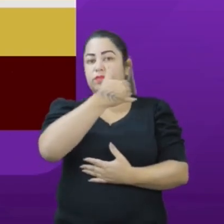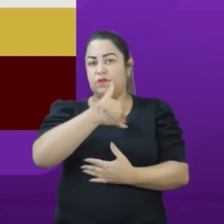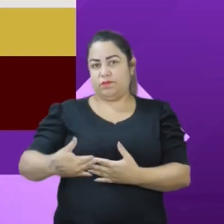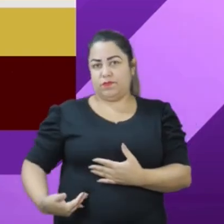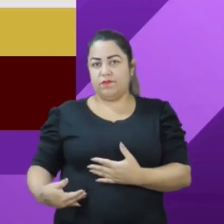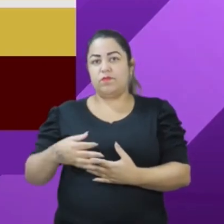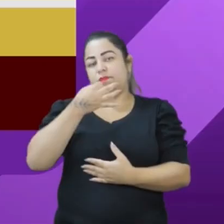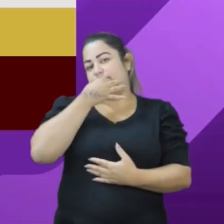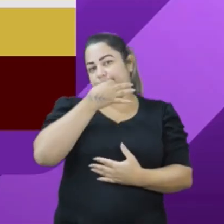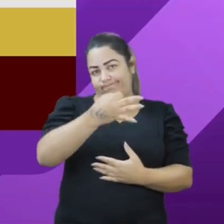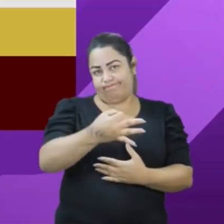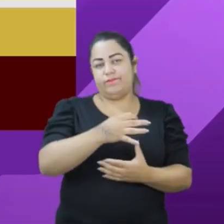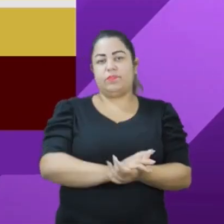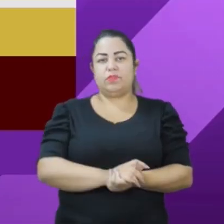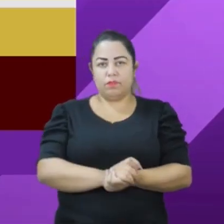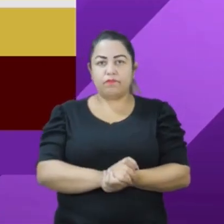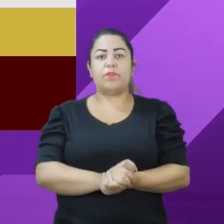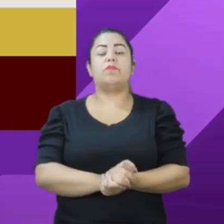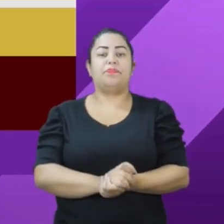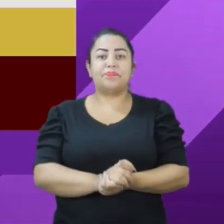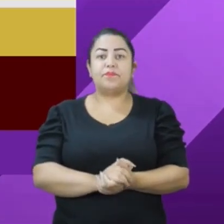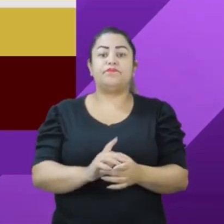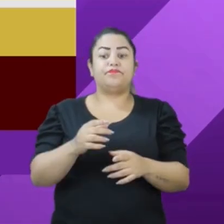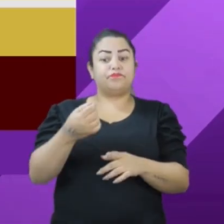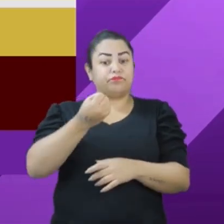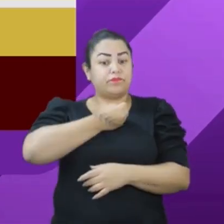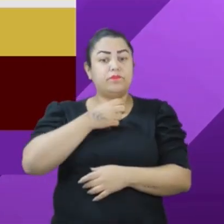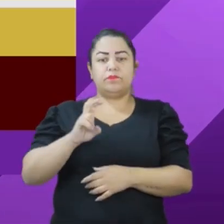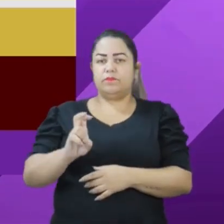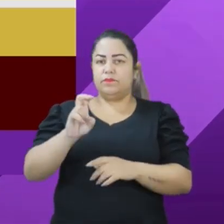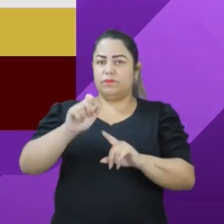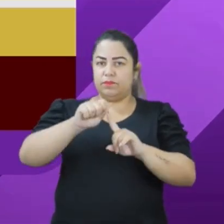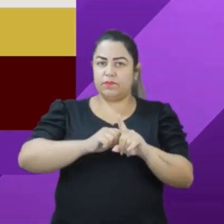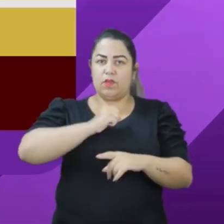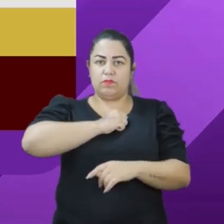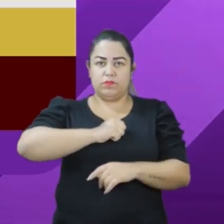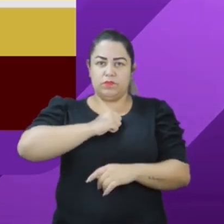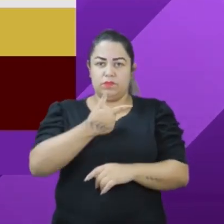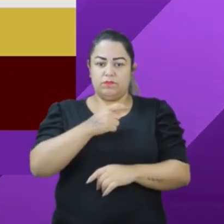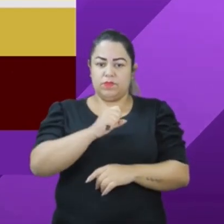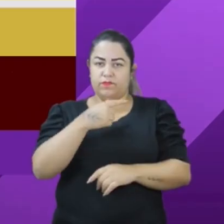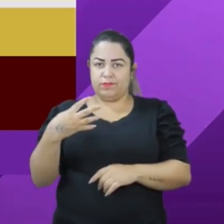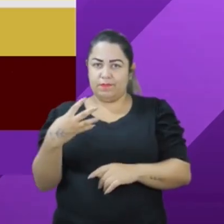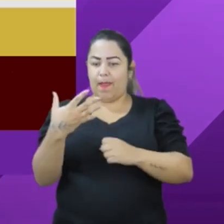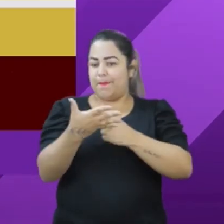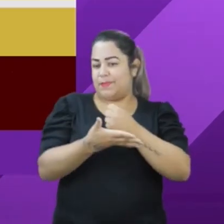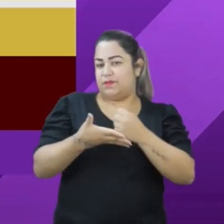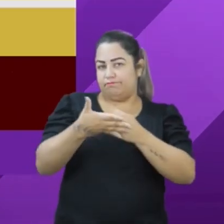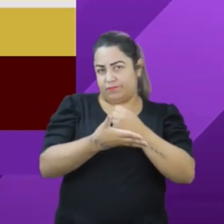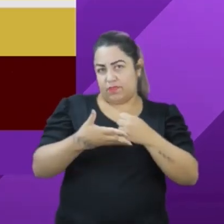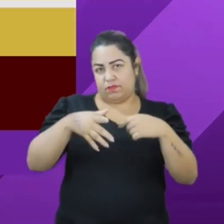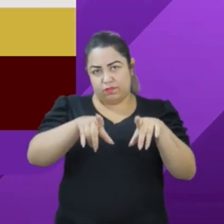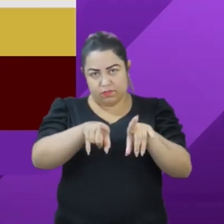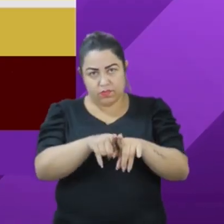fez uma recomendação de caráter geral, número 5, em agosto de 2023, e basicamente preconiza a adoção